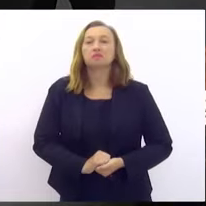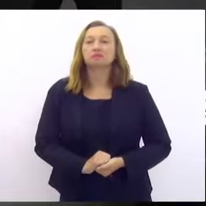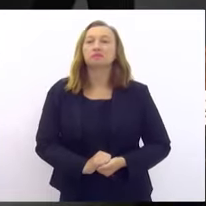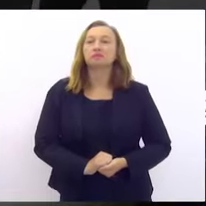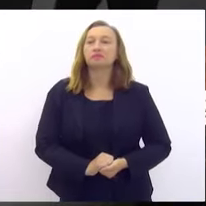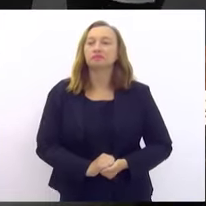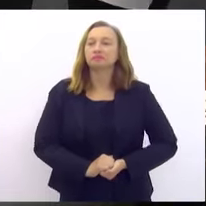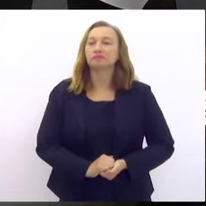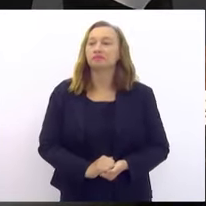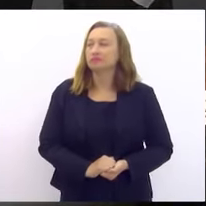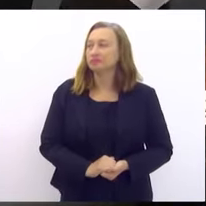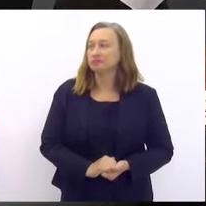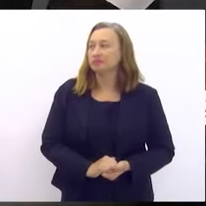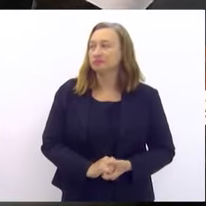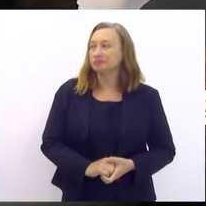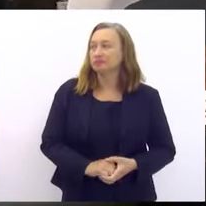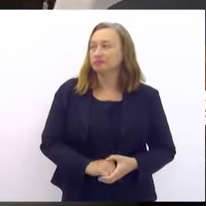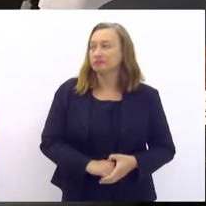o